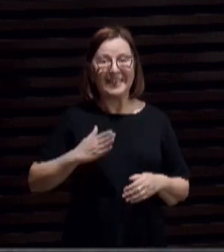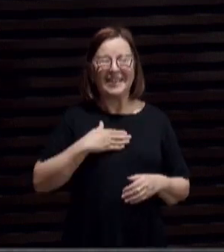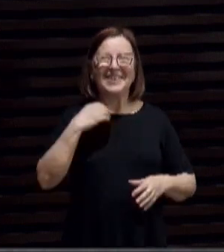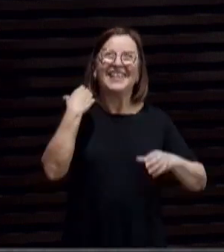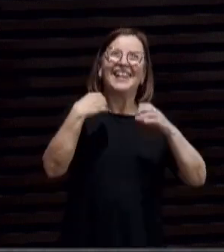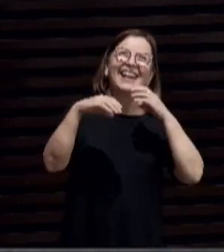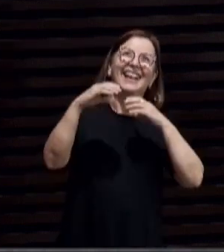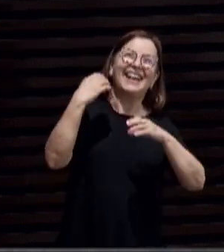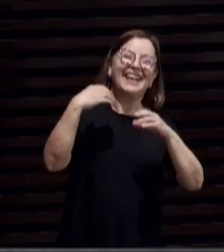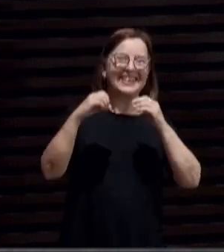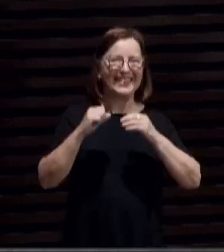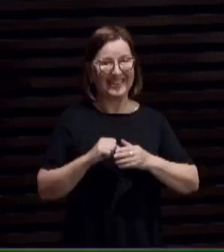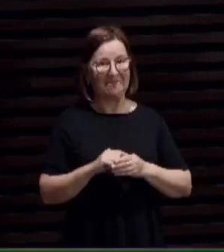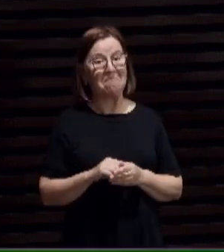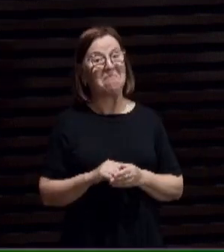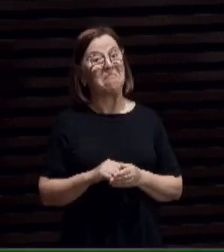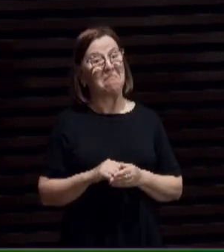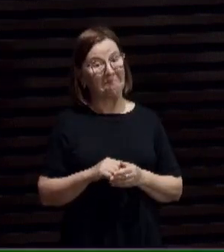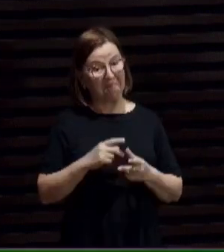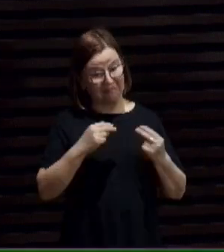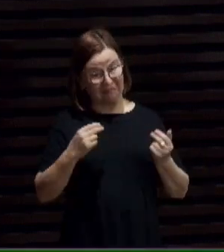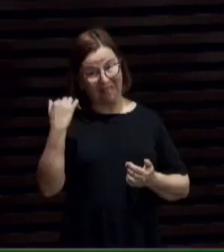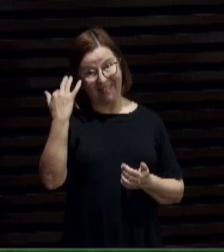canção. Olha que coisa mais linda.